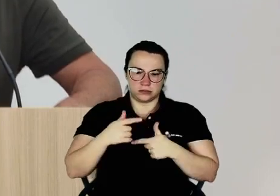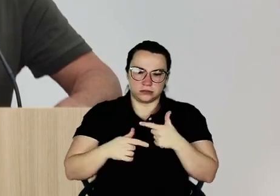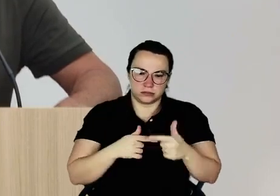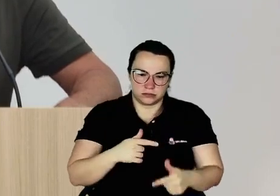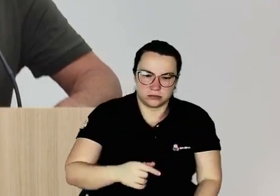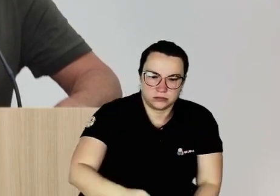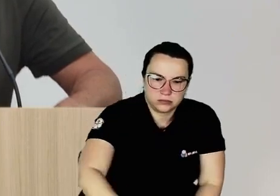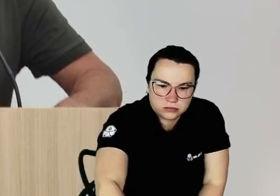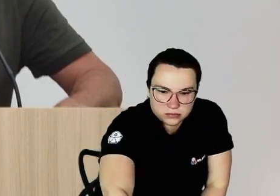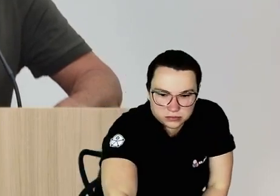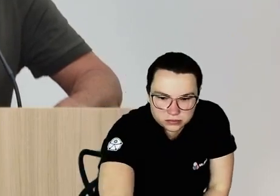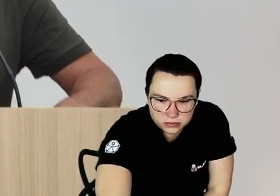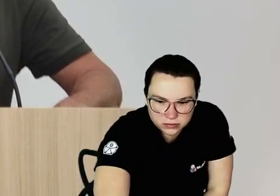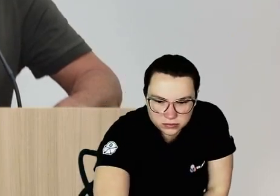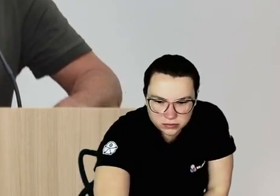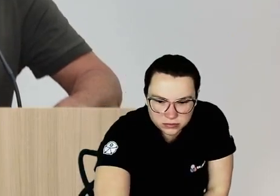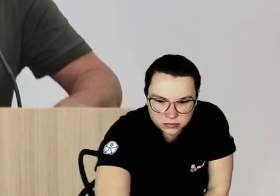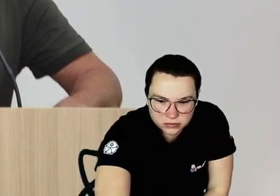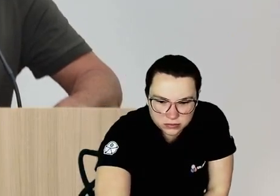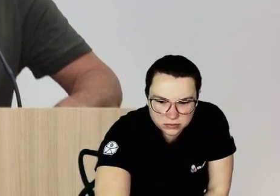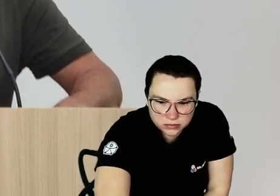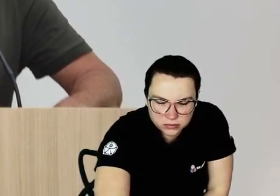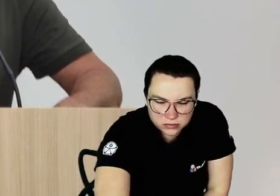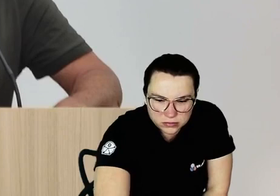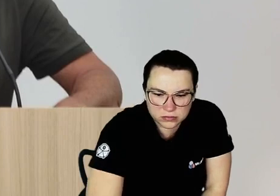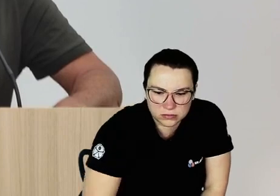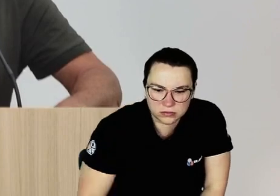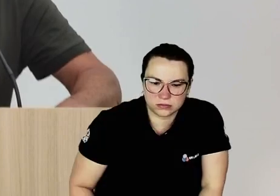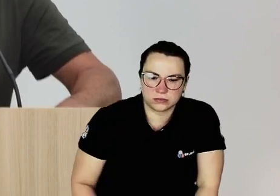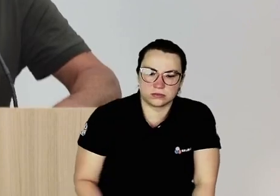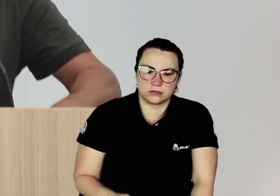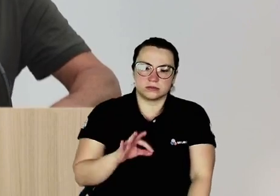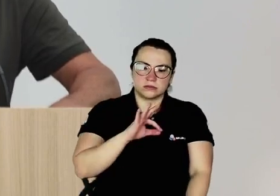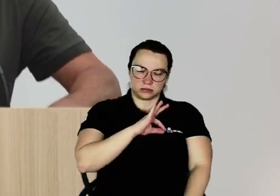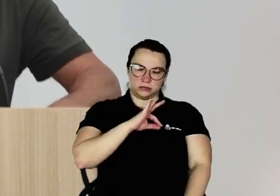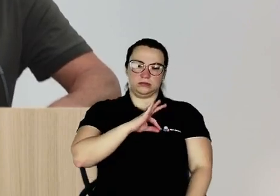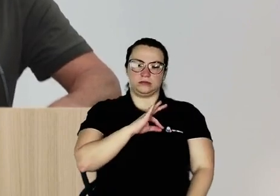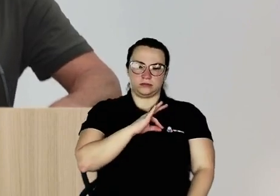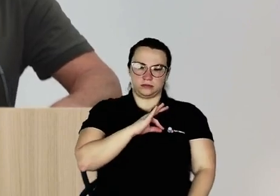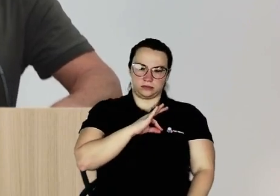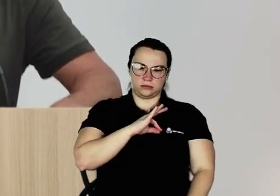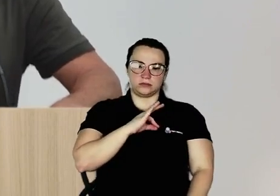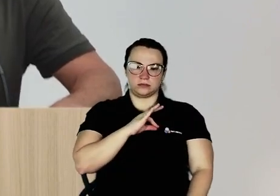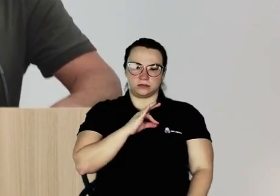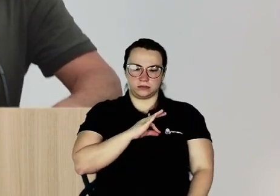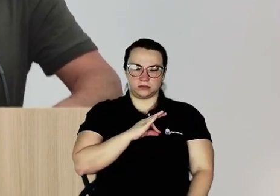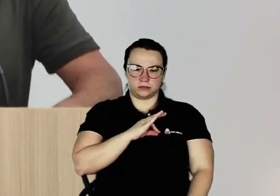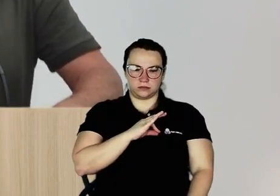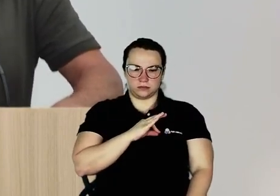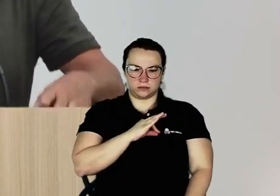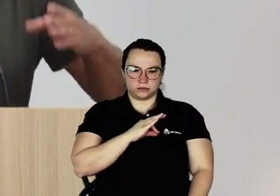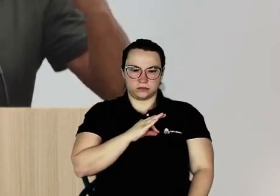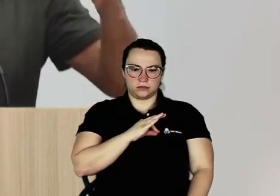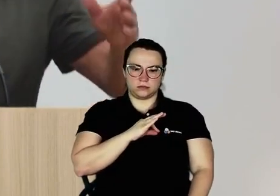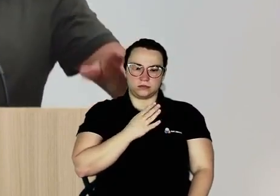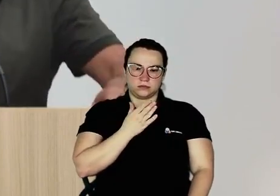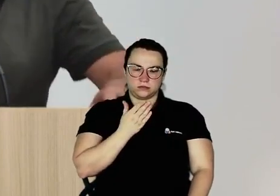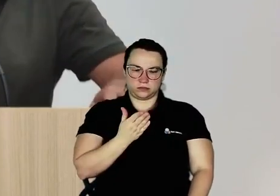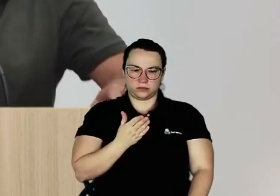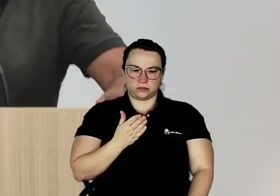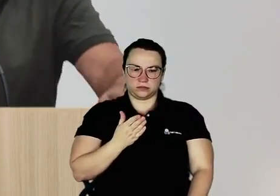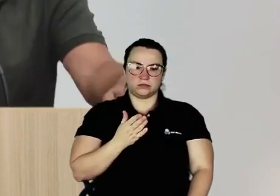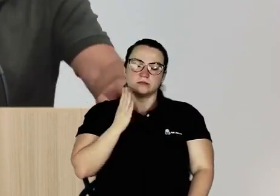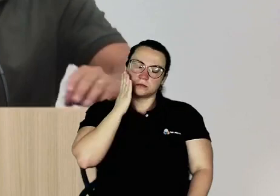os próprios patrulheiros, na verdade, os próprios policiais, e que vão já ficar